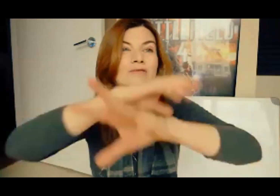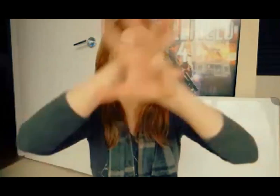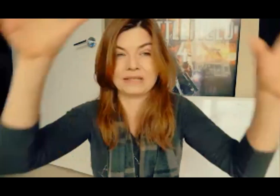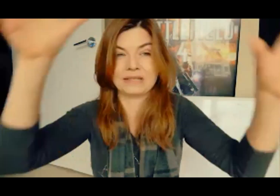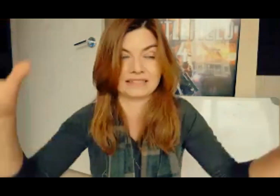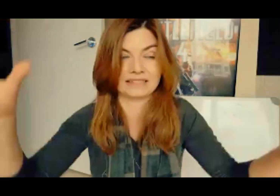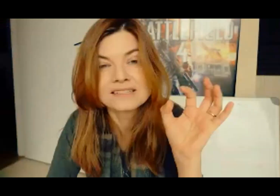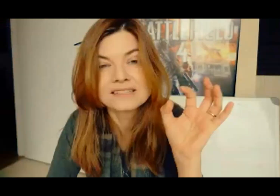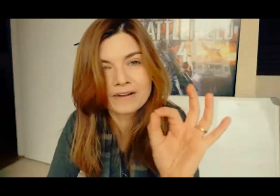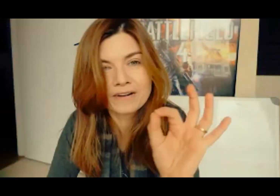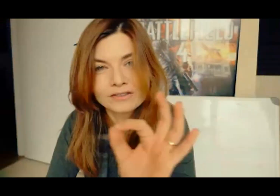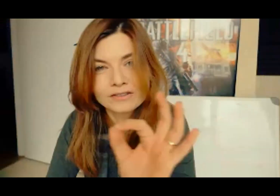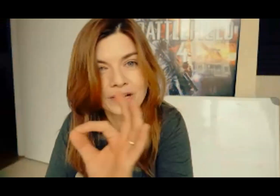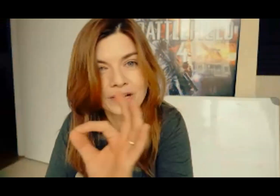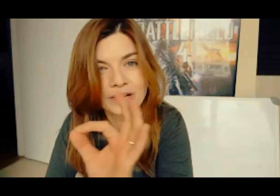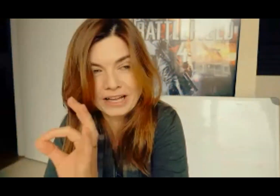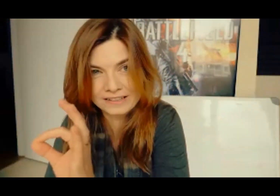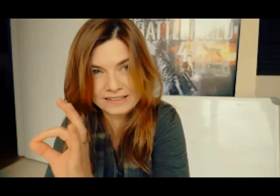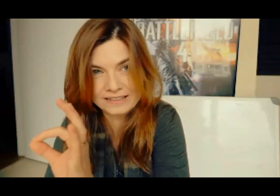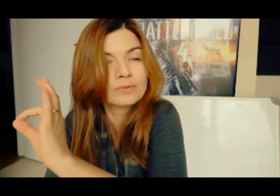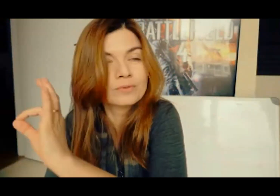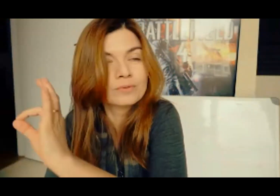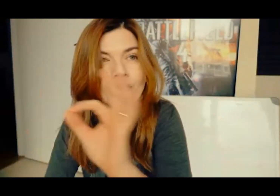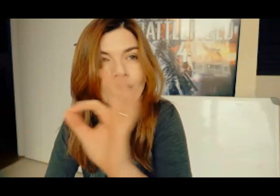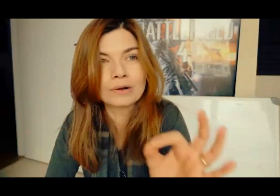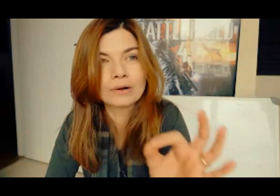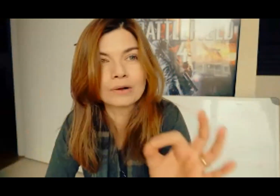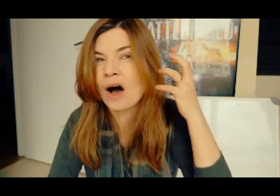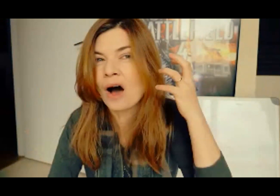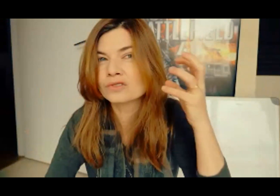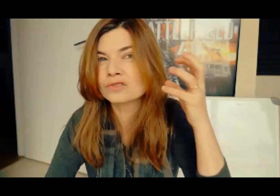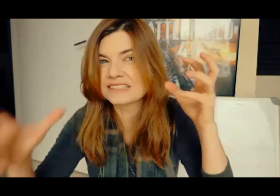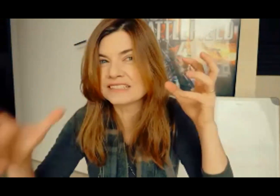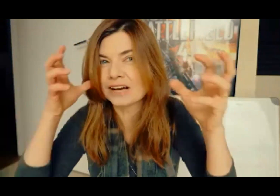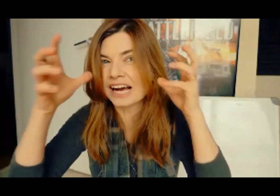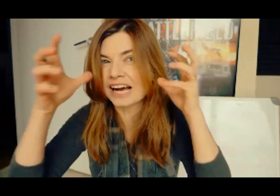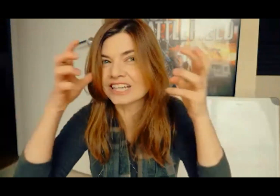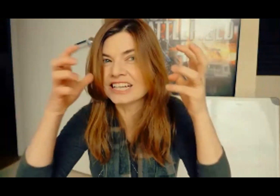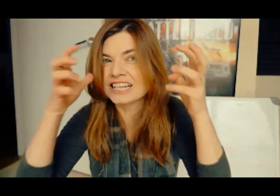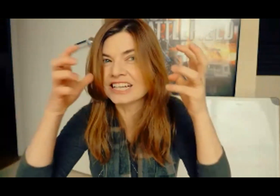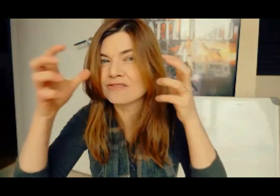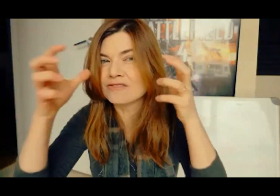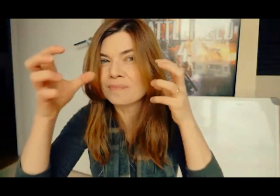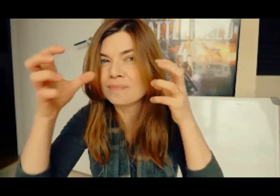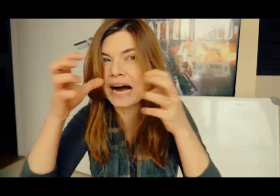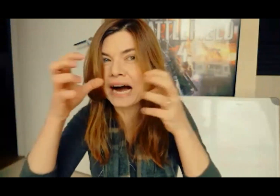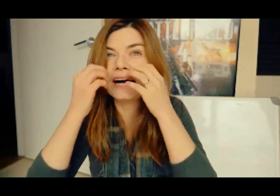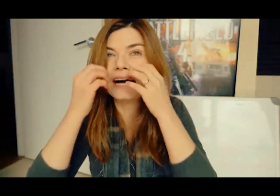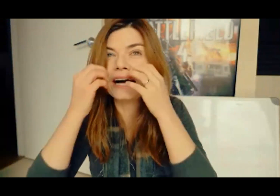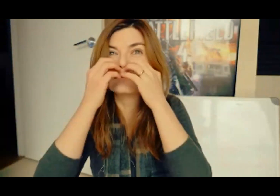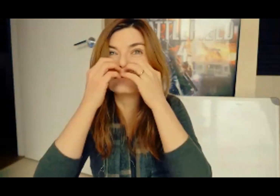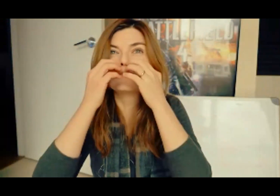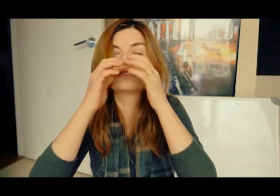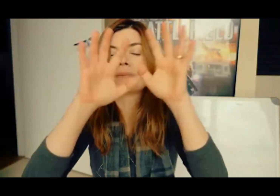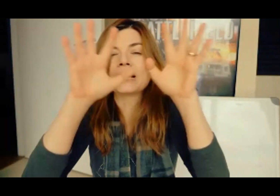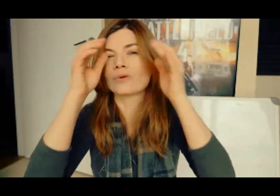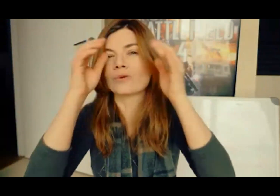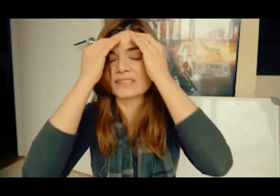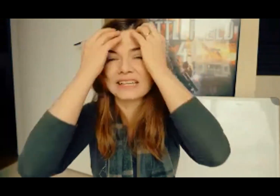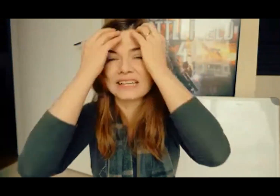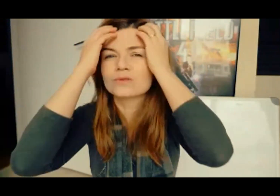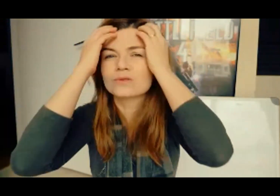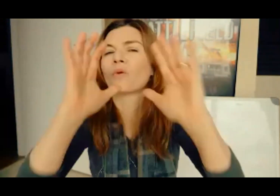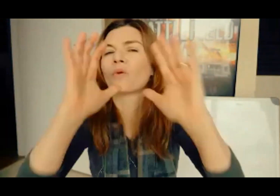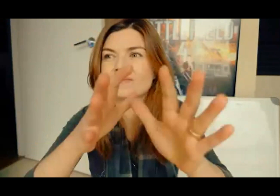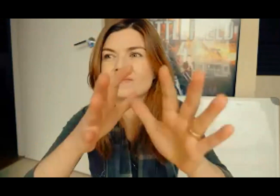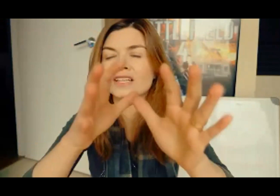na sua cabeça. São vários ruídos diferentes, todos muito altos, alguns fazem sua caixa craniana vibrar e todos despertam